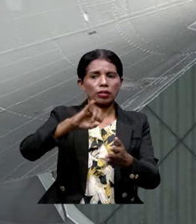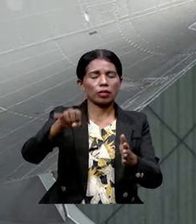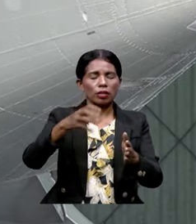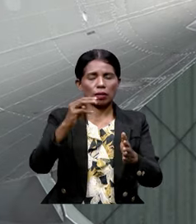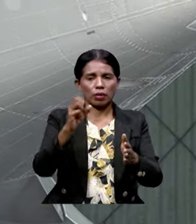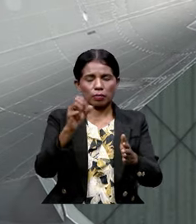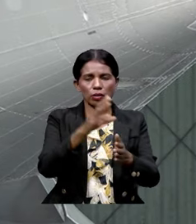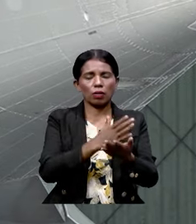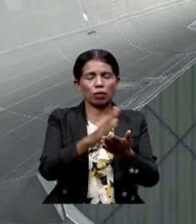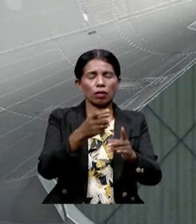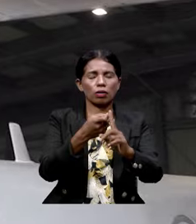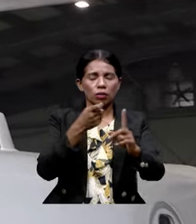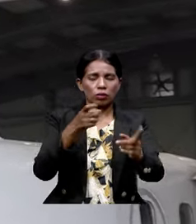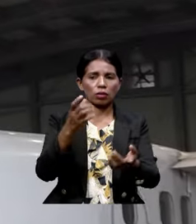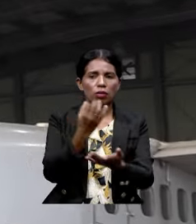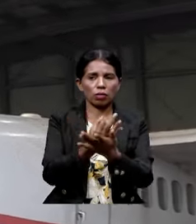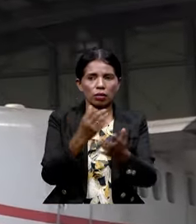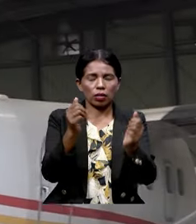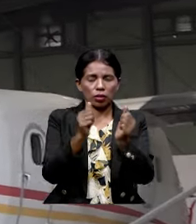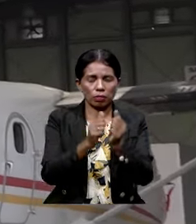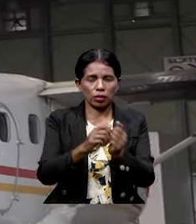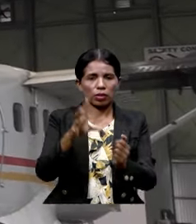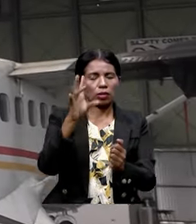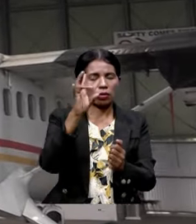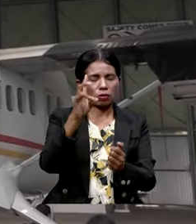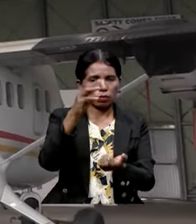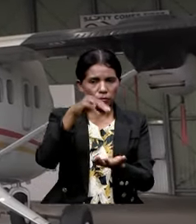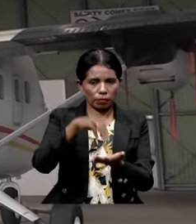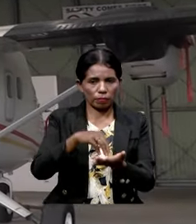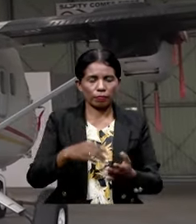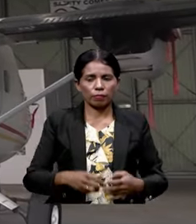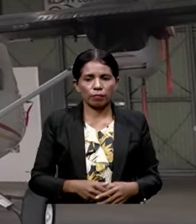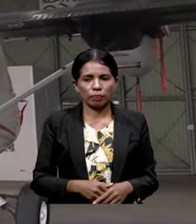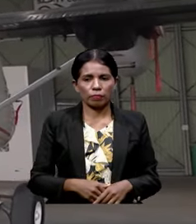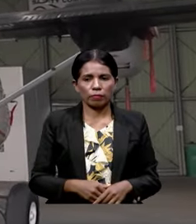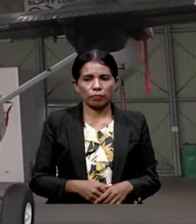Canadá, ho folin dólar americano tokon hituresin. Equipa cobertura, ZMN.